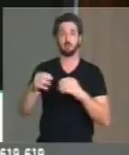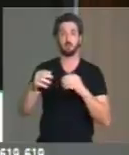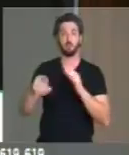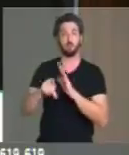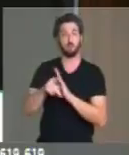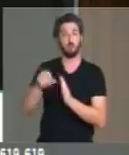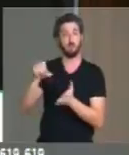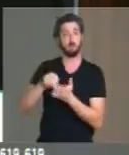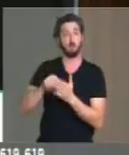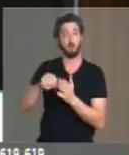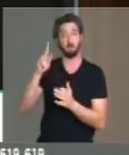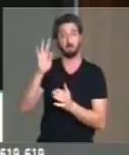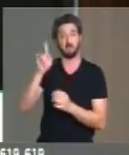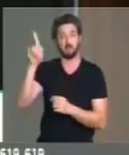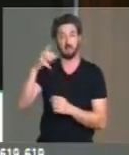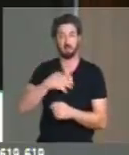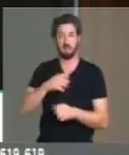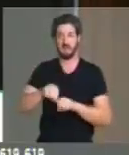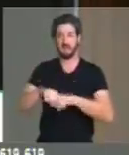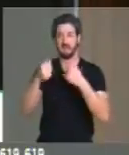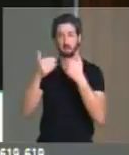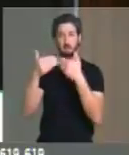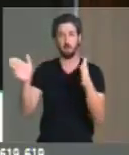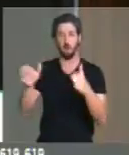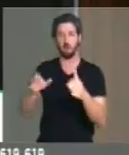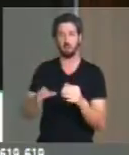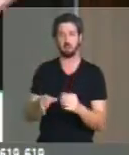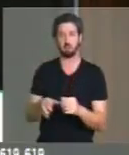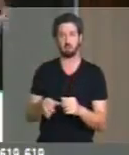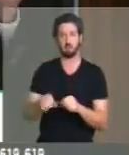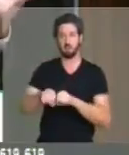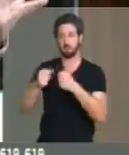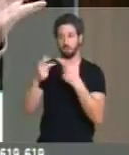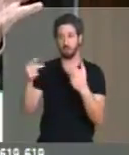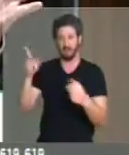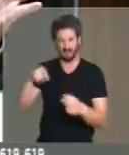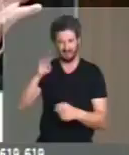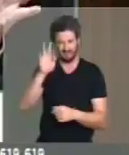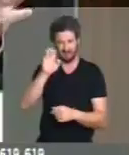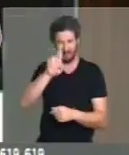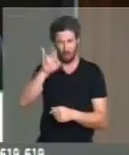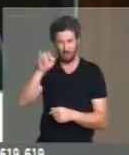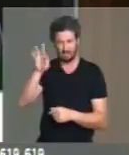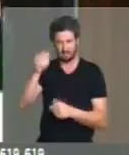quebraram portas, quebraram equipamentos. Não foram terroristas